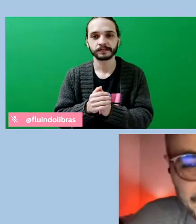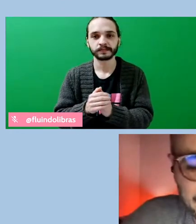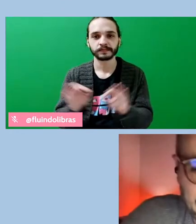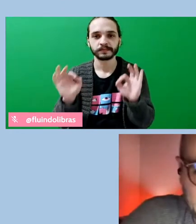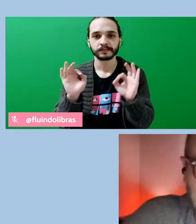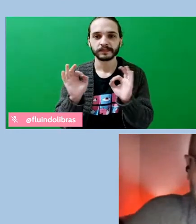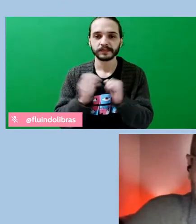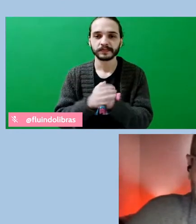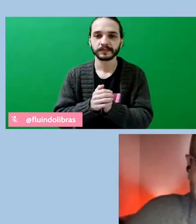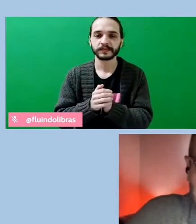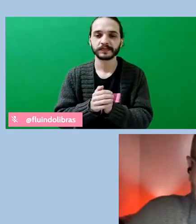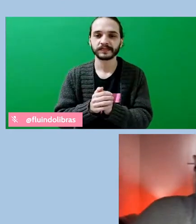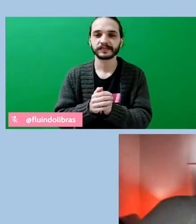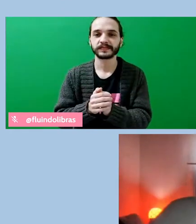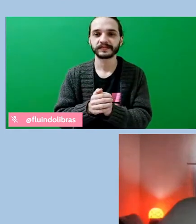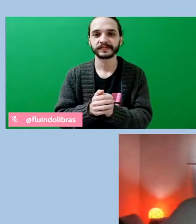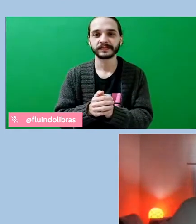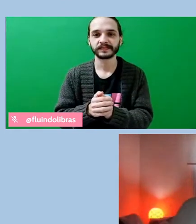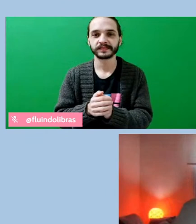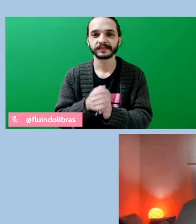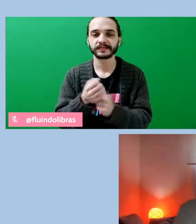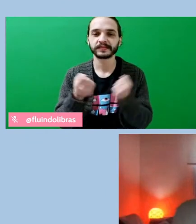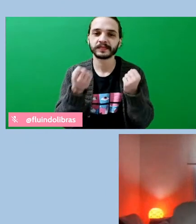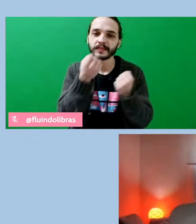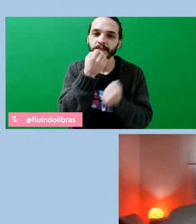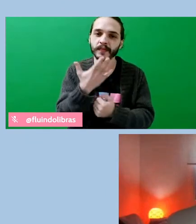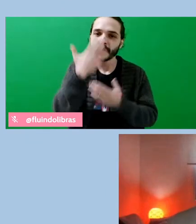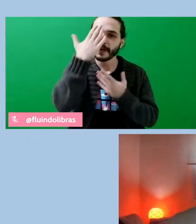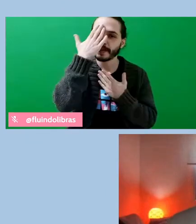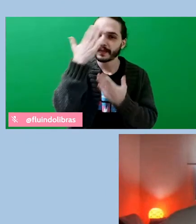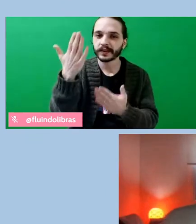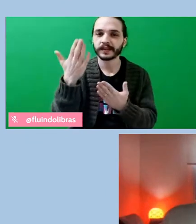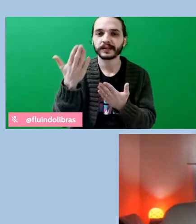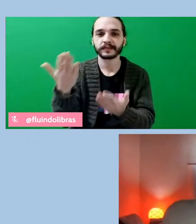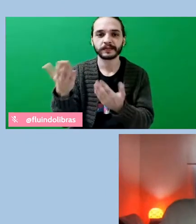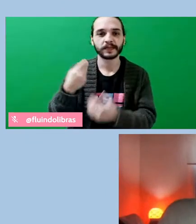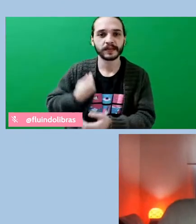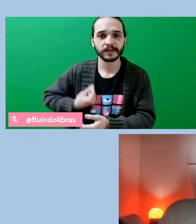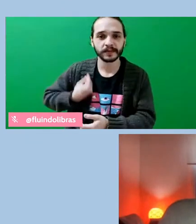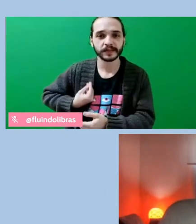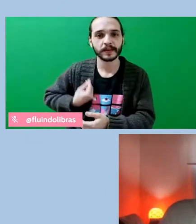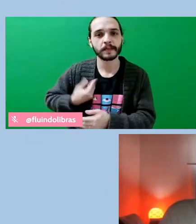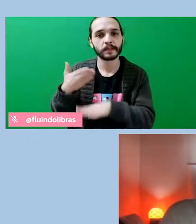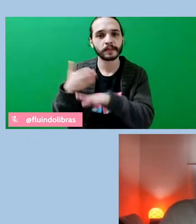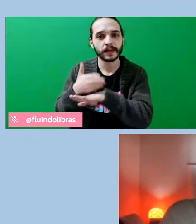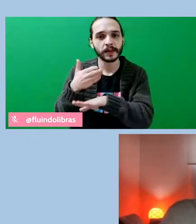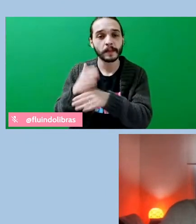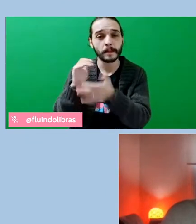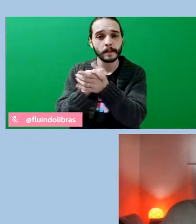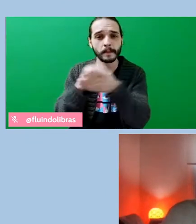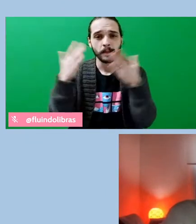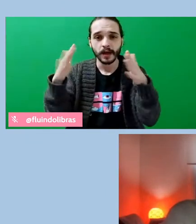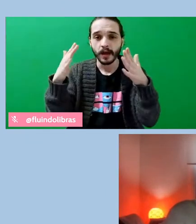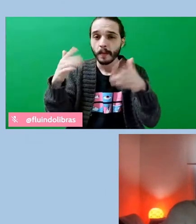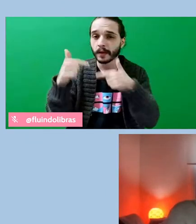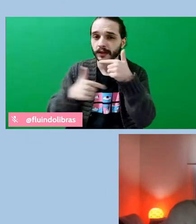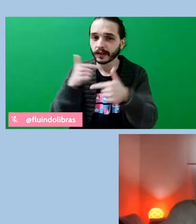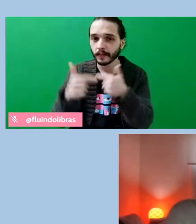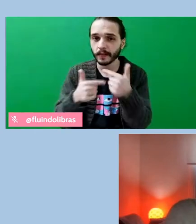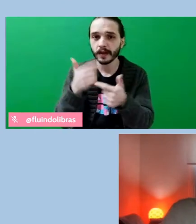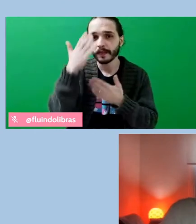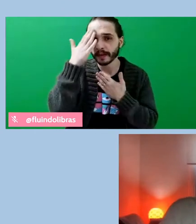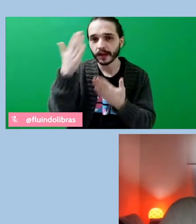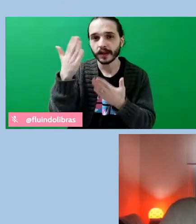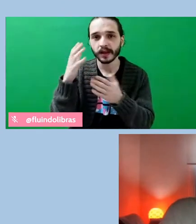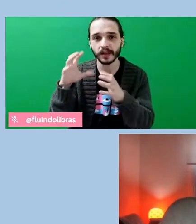com palco. certeza. Murilo, muitíssimo obrigada pela tua presença, pela tua Obrigado, participação. Sonia. Parabéns pelo trabalho. Muito obrigada a você e a equipe por esse